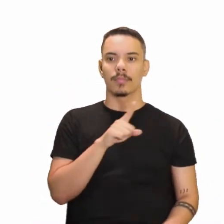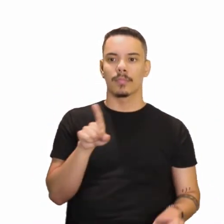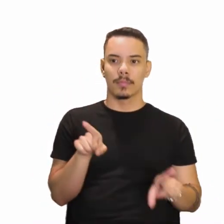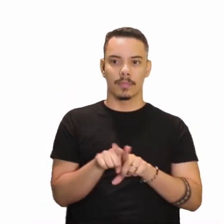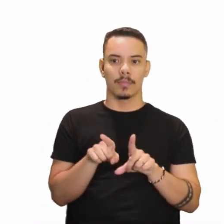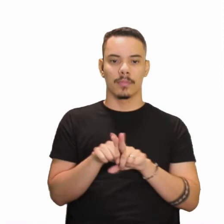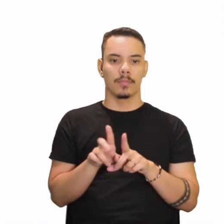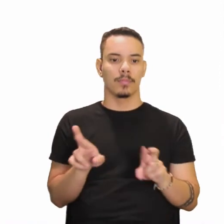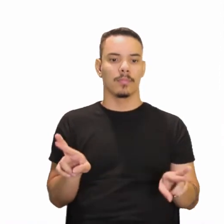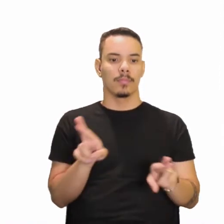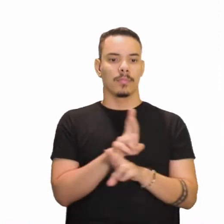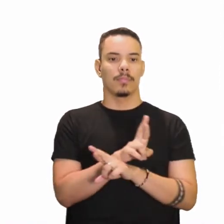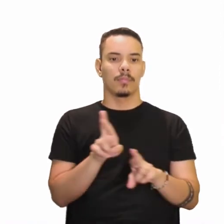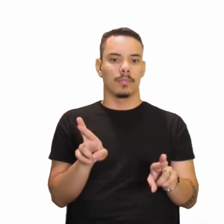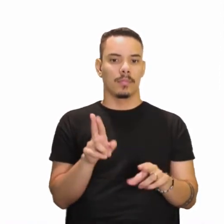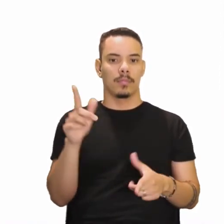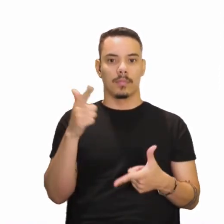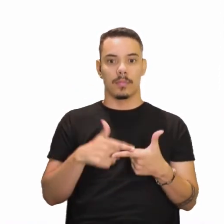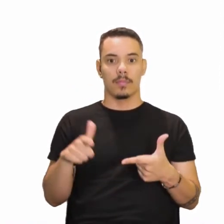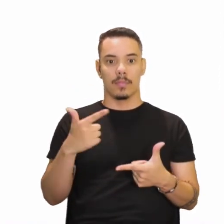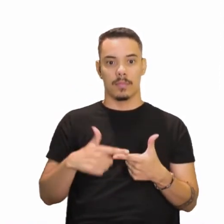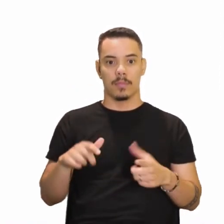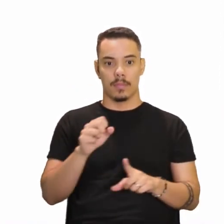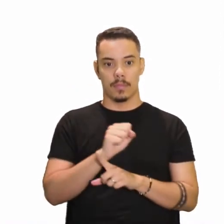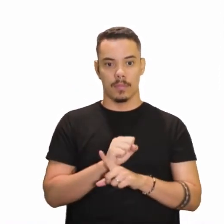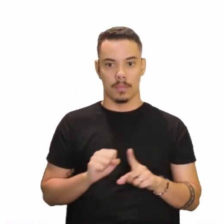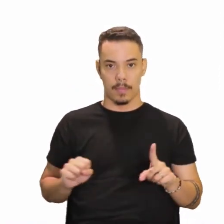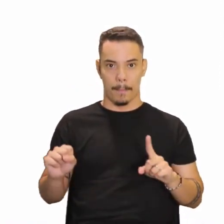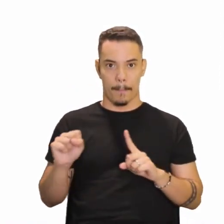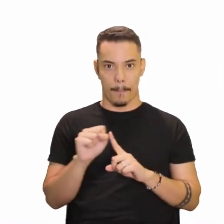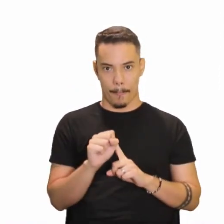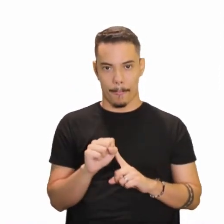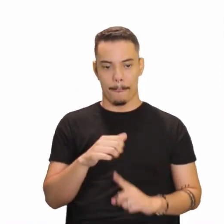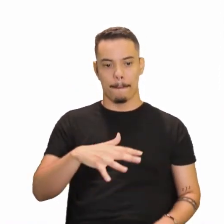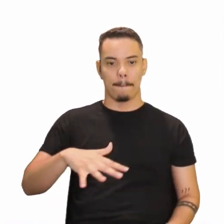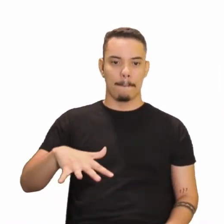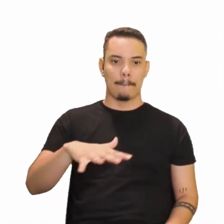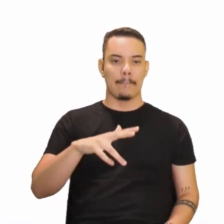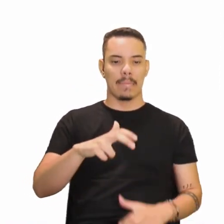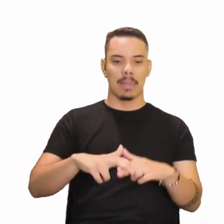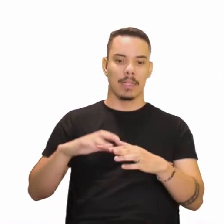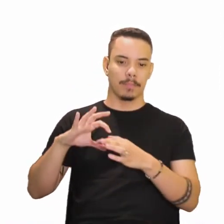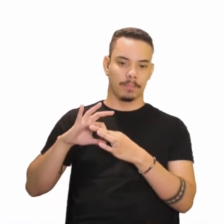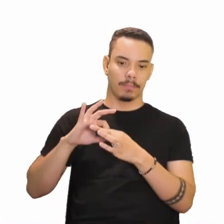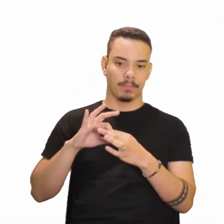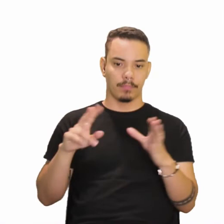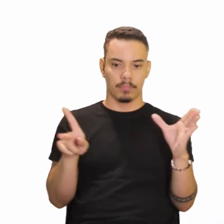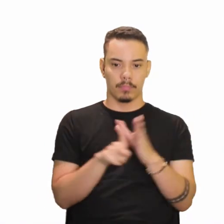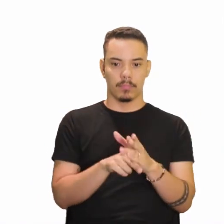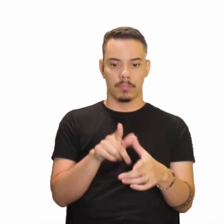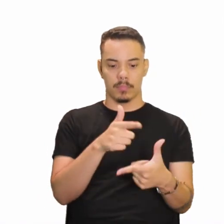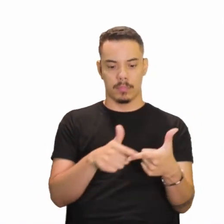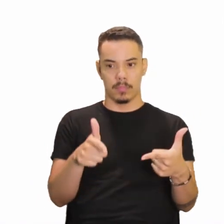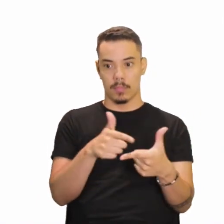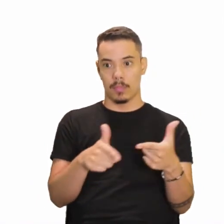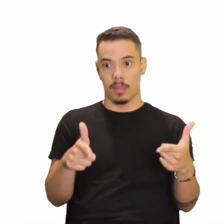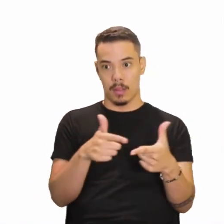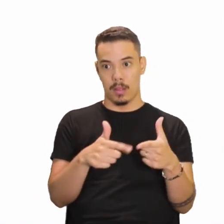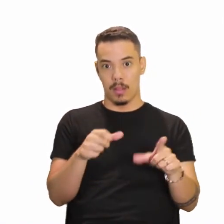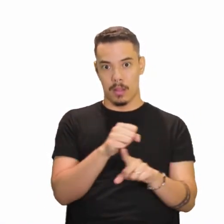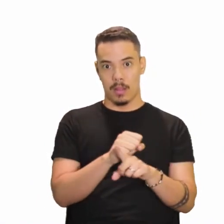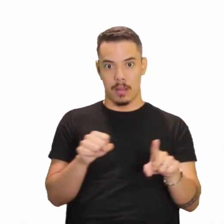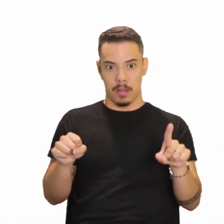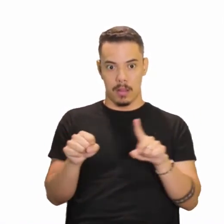relacionada que aos problemas sociais então contexto direcionado para os problemas sociais